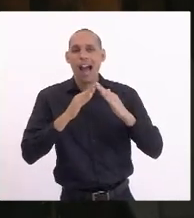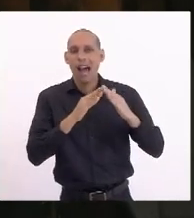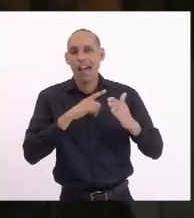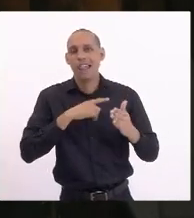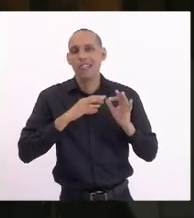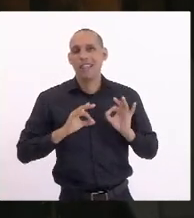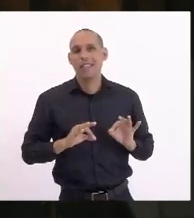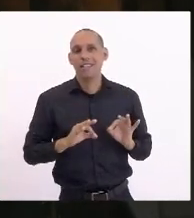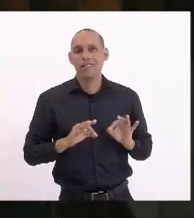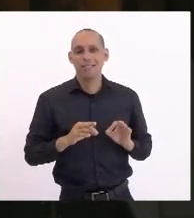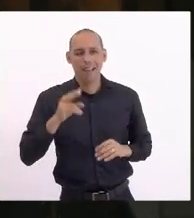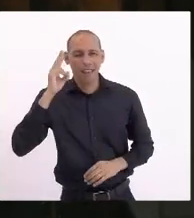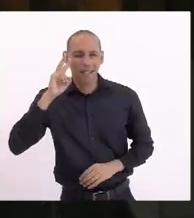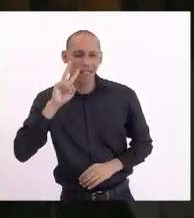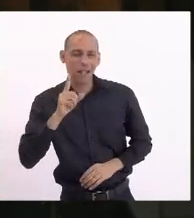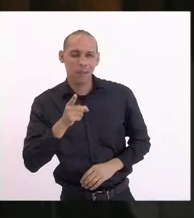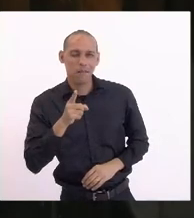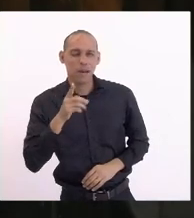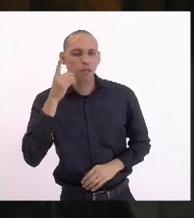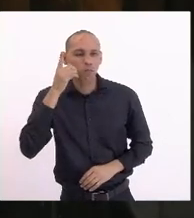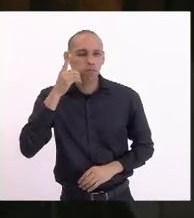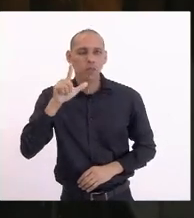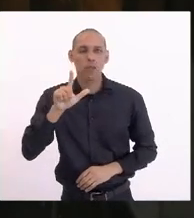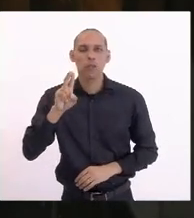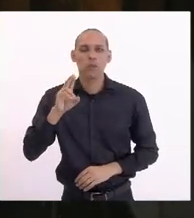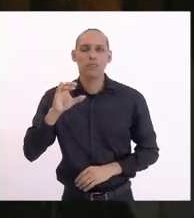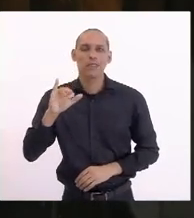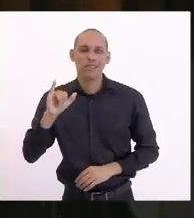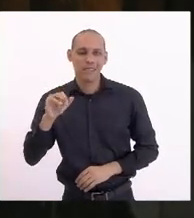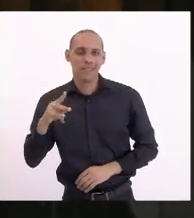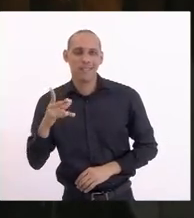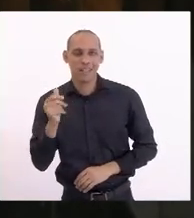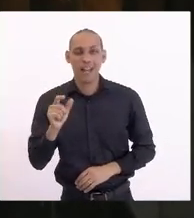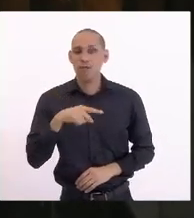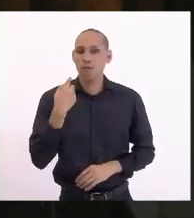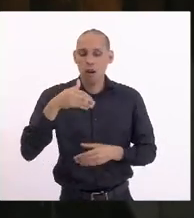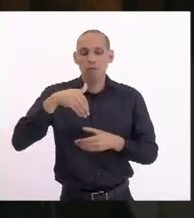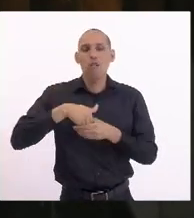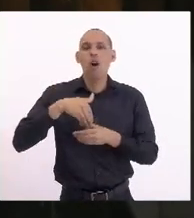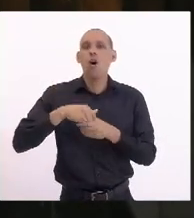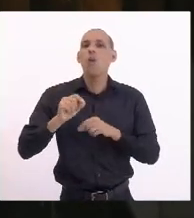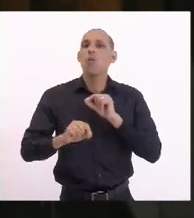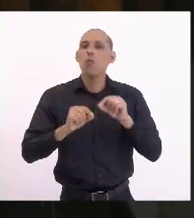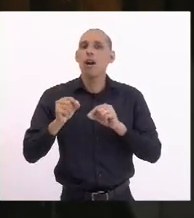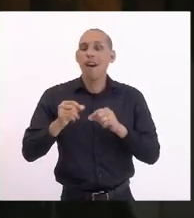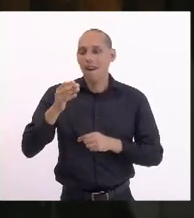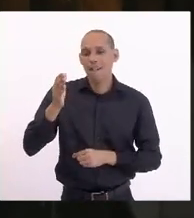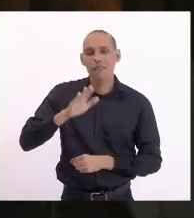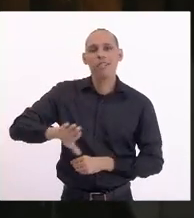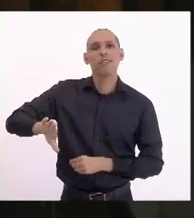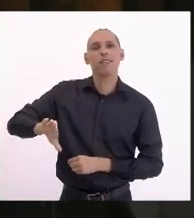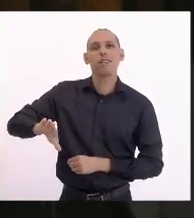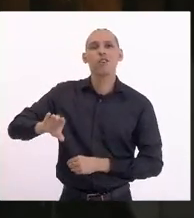lembrar, deputada Lucinha, e votamos juntos, votamos por rejeição